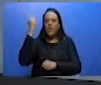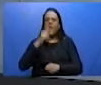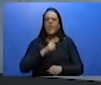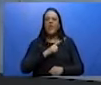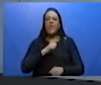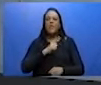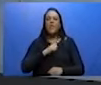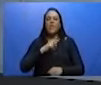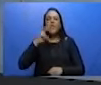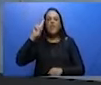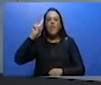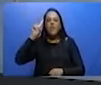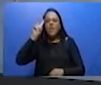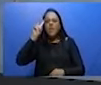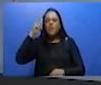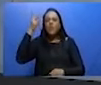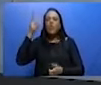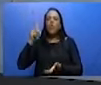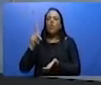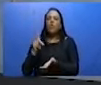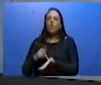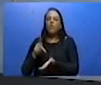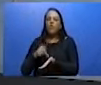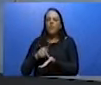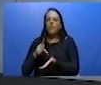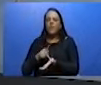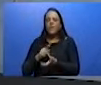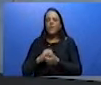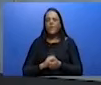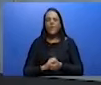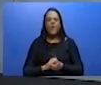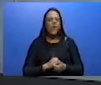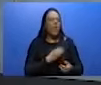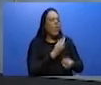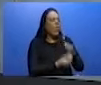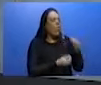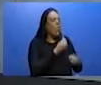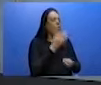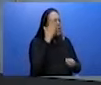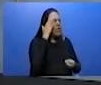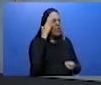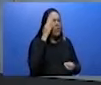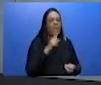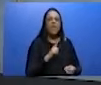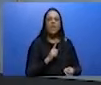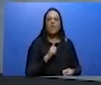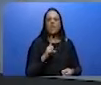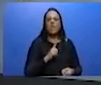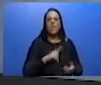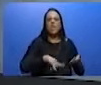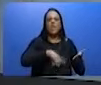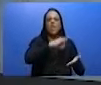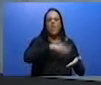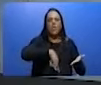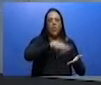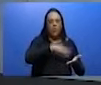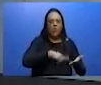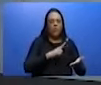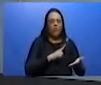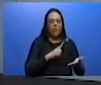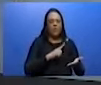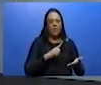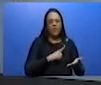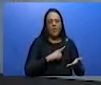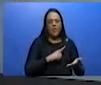sei que é verdadeira? Porque os historiadores, eles têm documentos que comprovam pessoas,